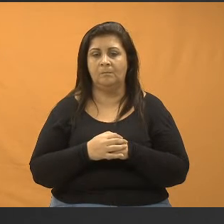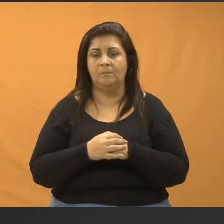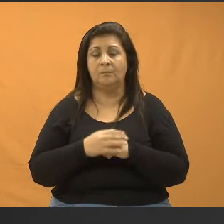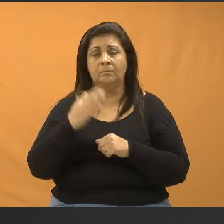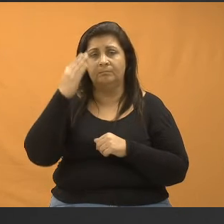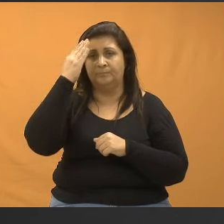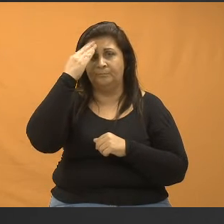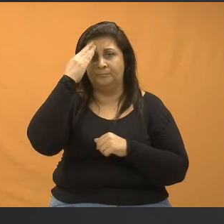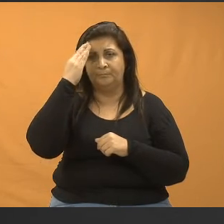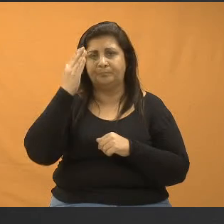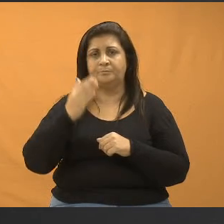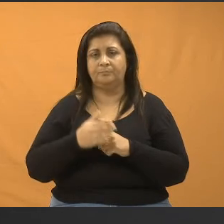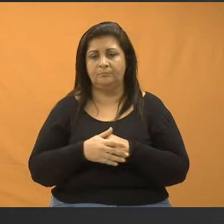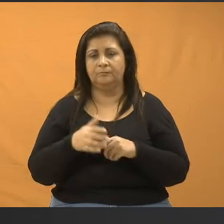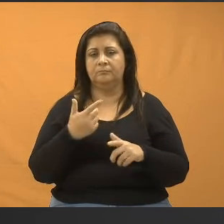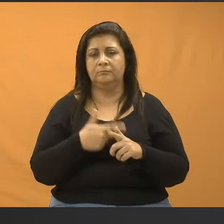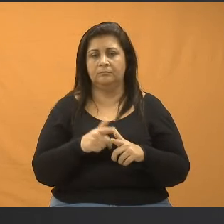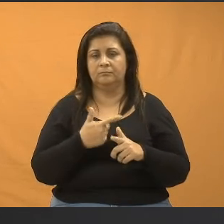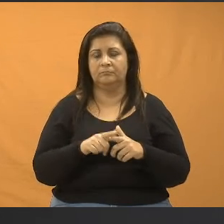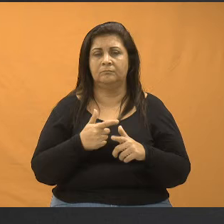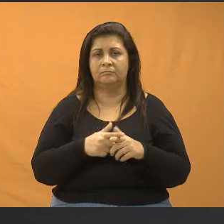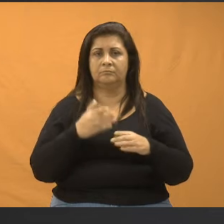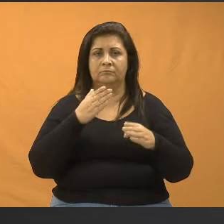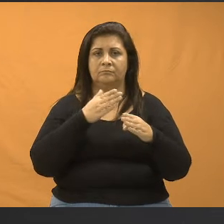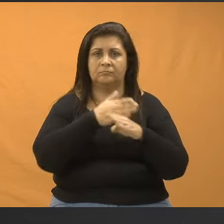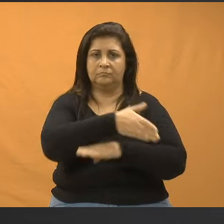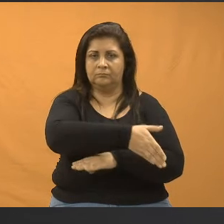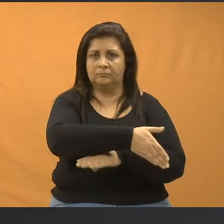Sabemos desse problema, dessa intervenção.